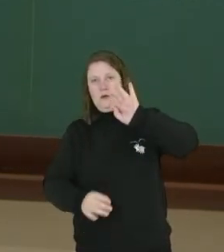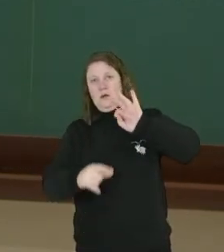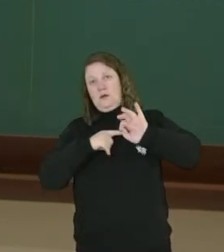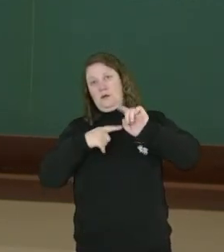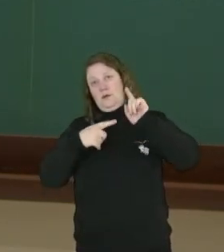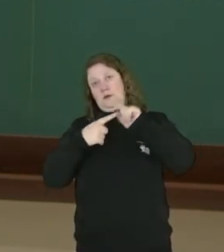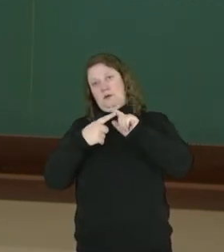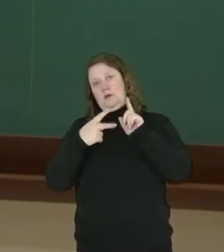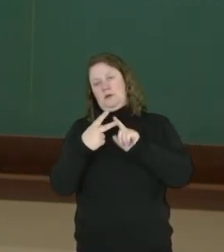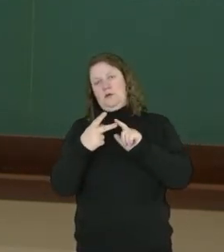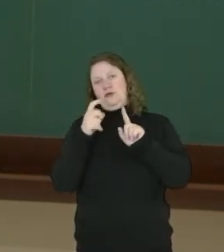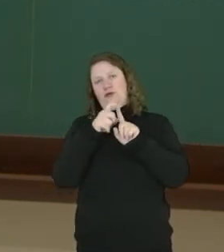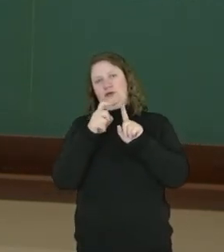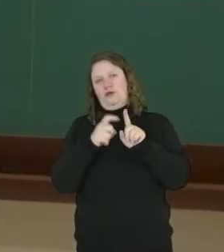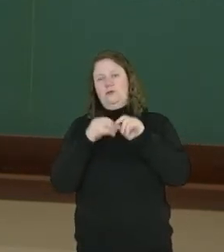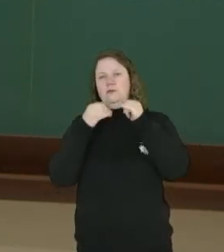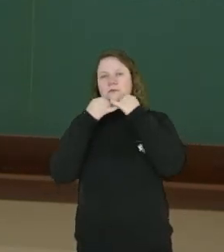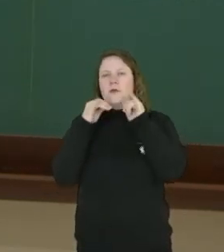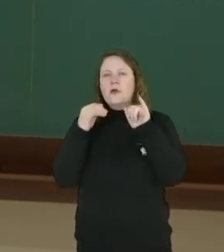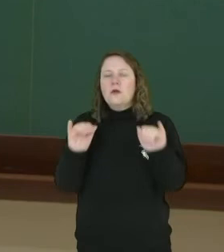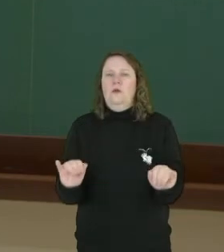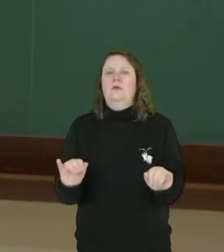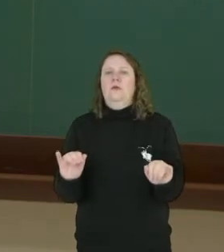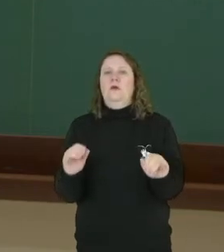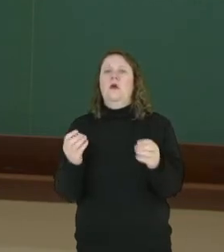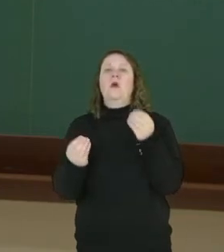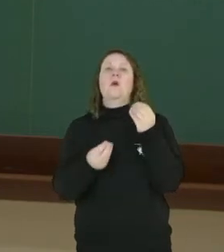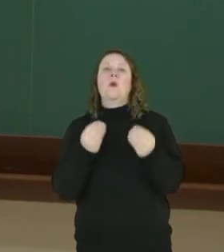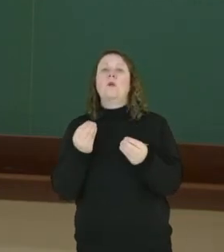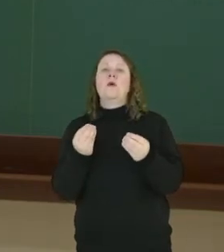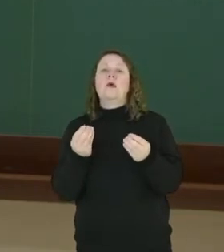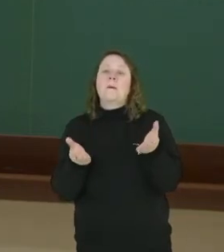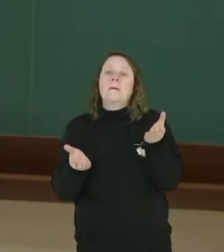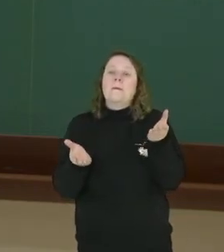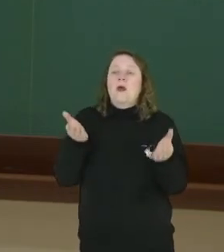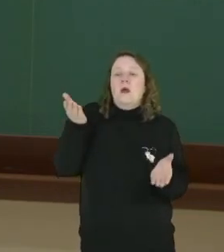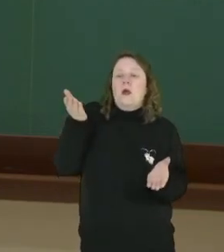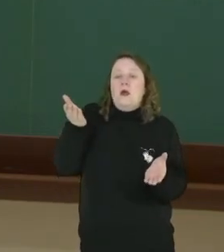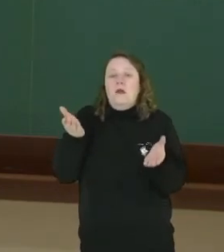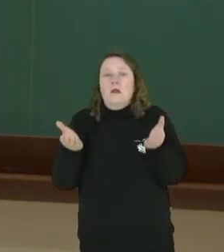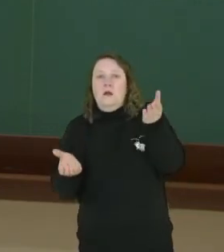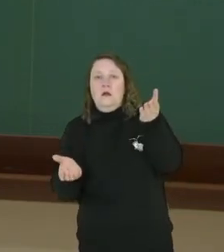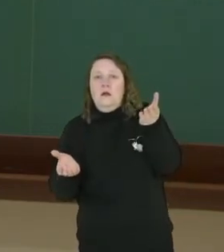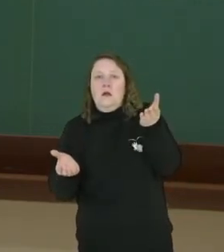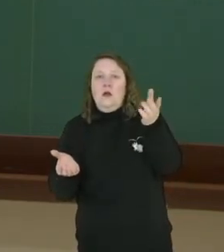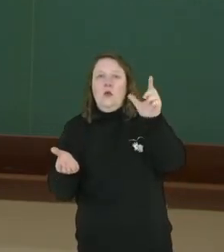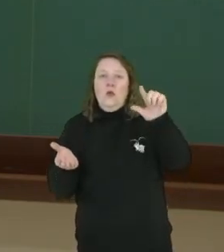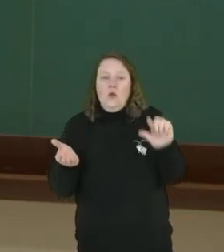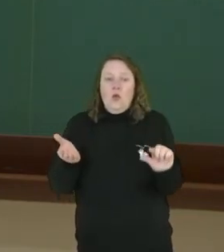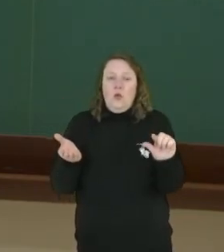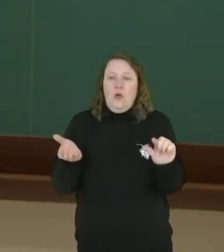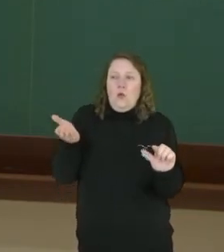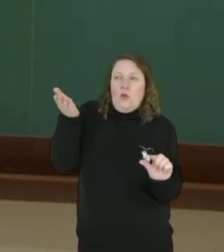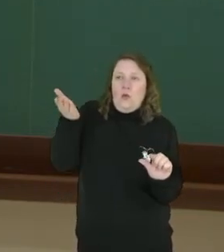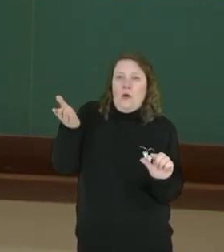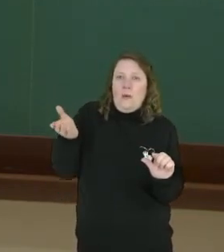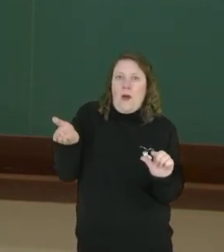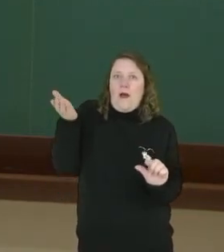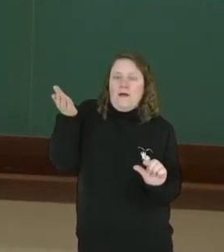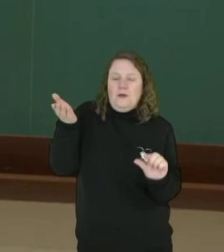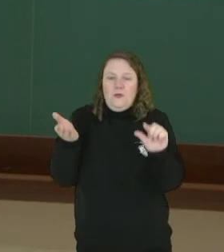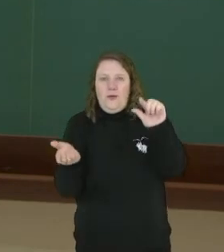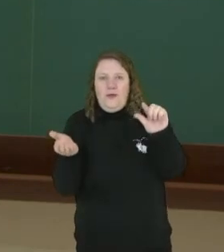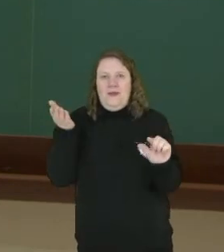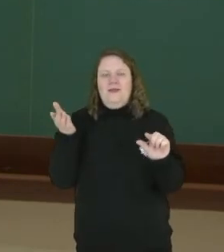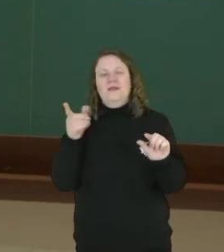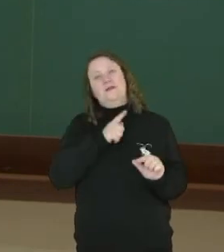esse processo. E esse processo é como se fosse uma balança. Eu perco num lado, mas eu tenho que compensar o outro ali, certo? Então